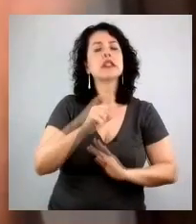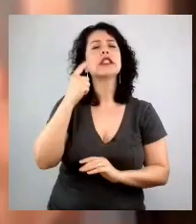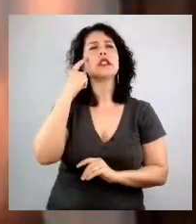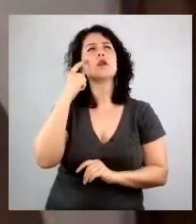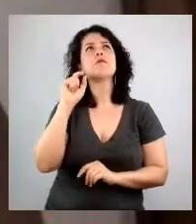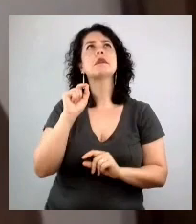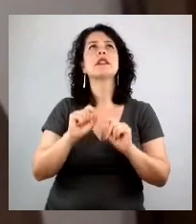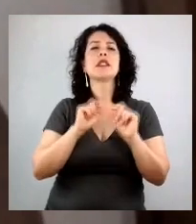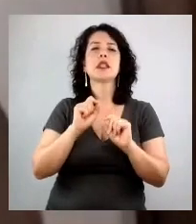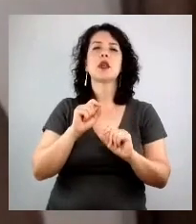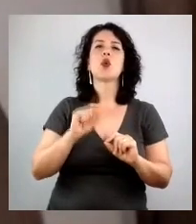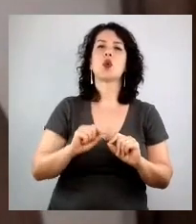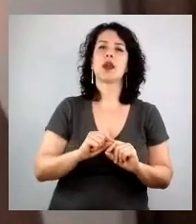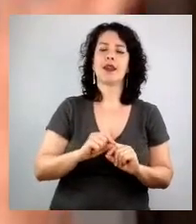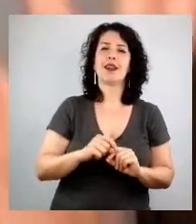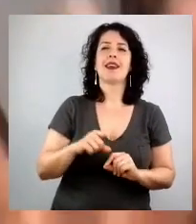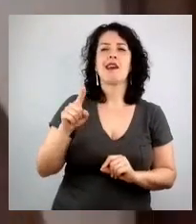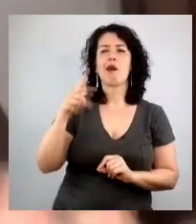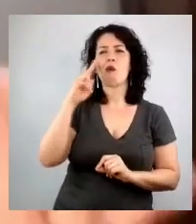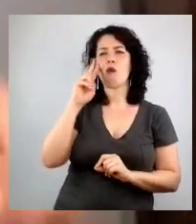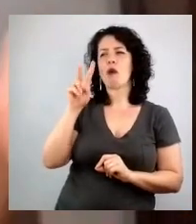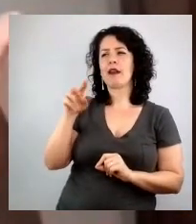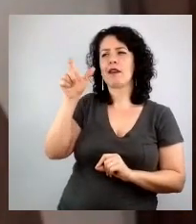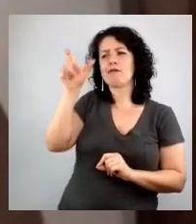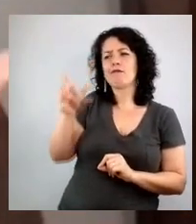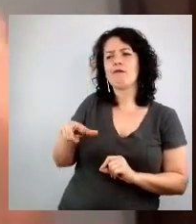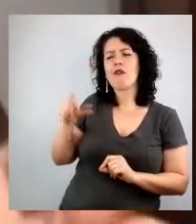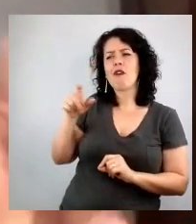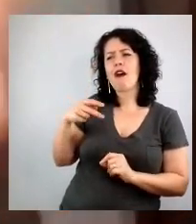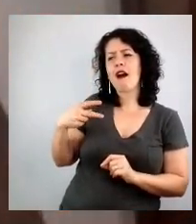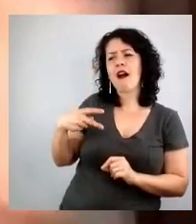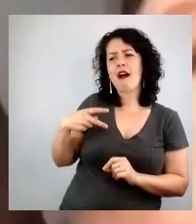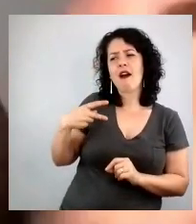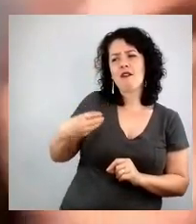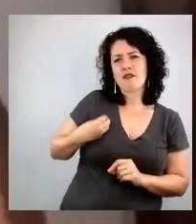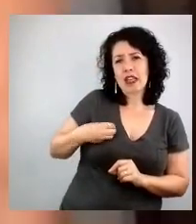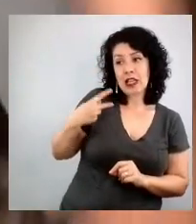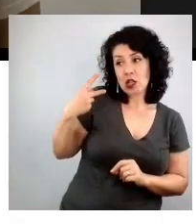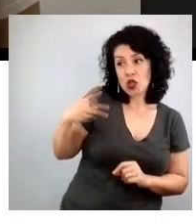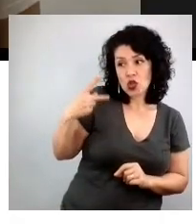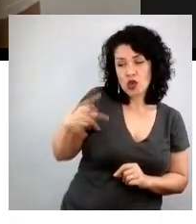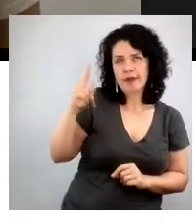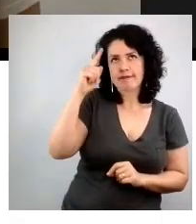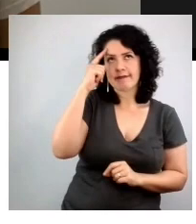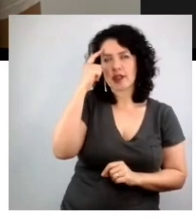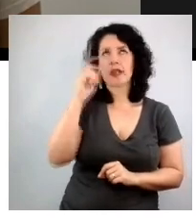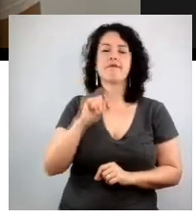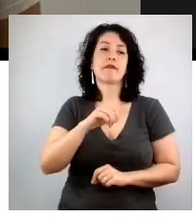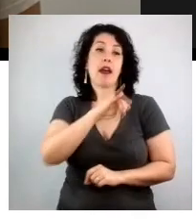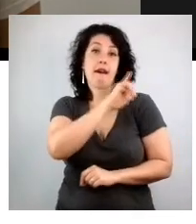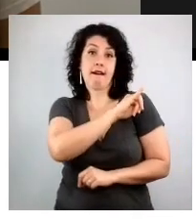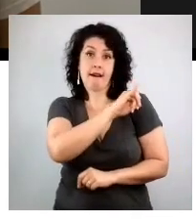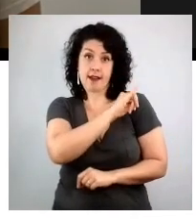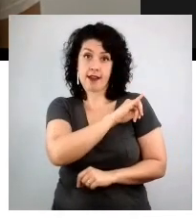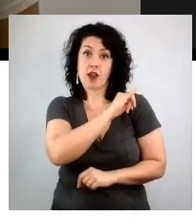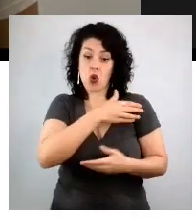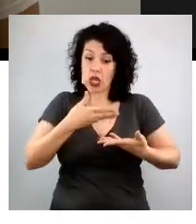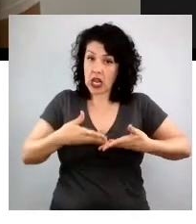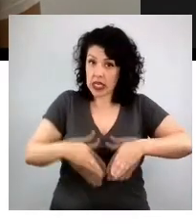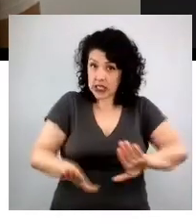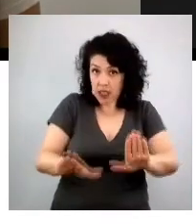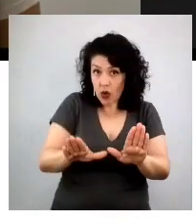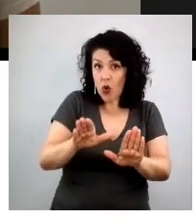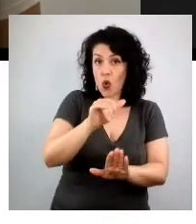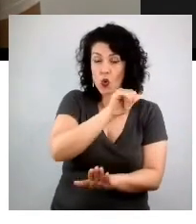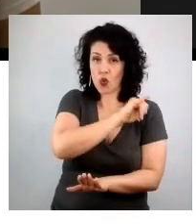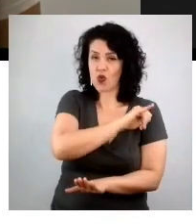o desenho da sua trajetória, eu li lá carioca, né? Somos duas, carioca, né? Rio de Janeiro também, sou apaixonada